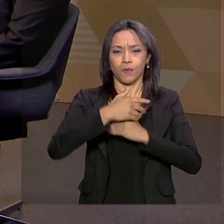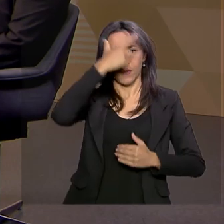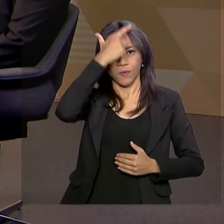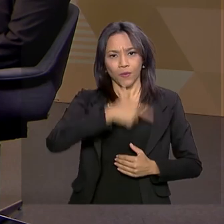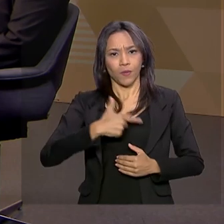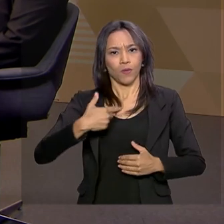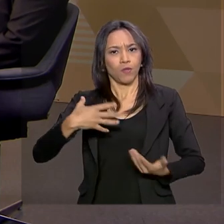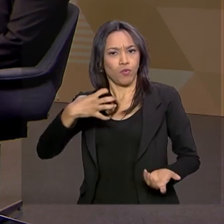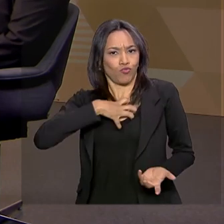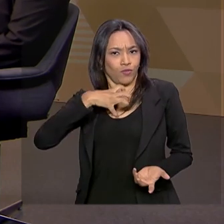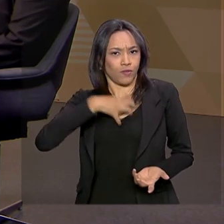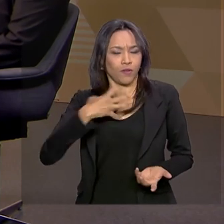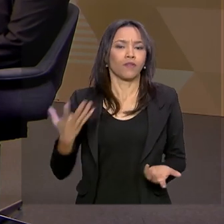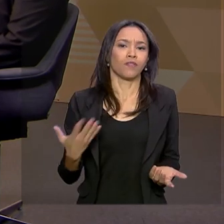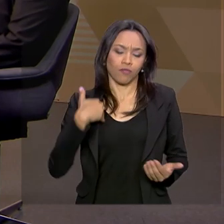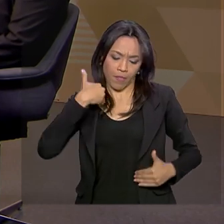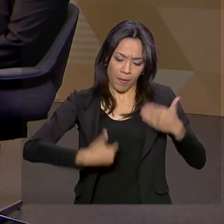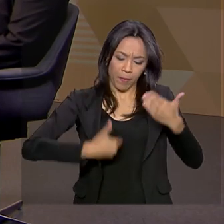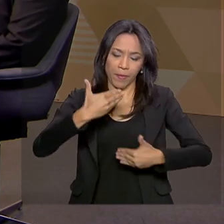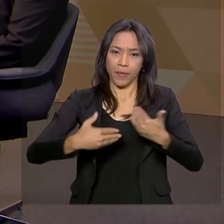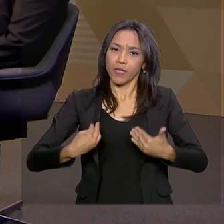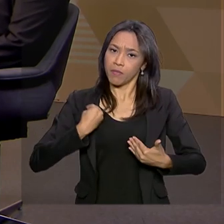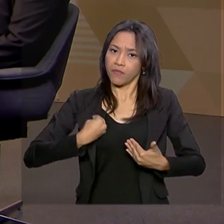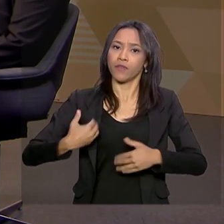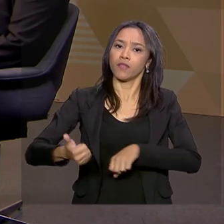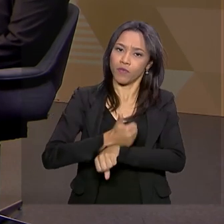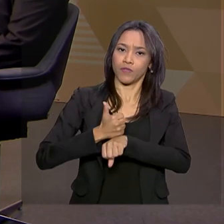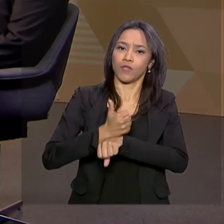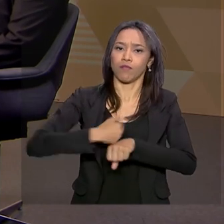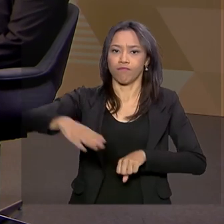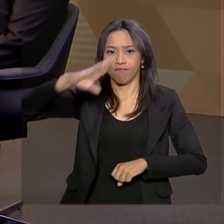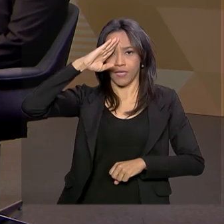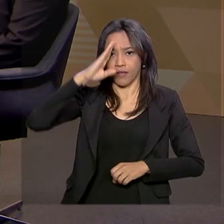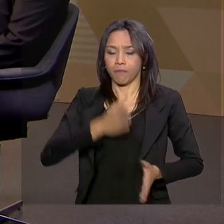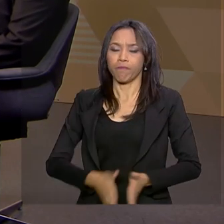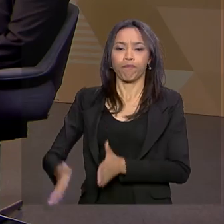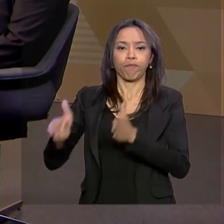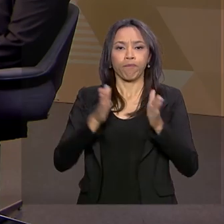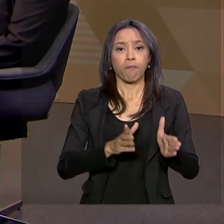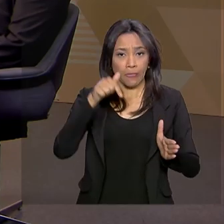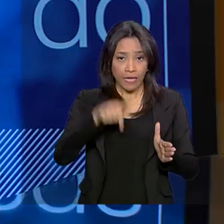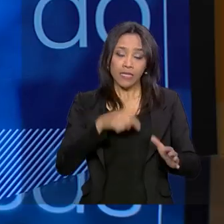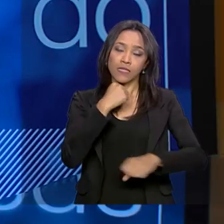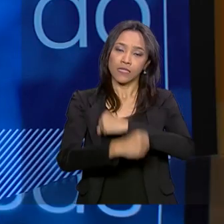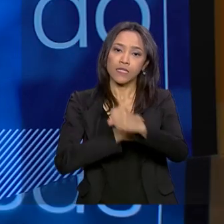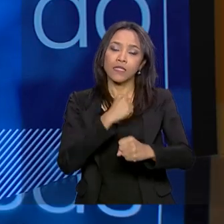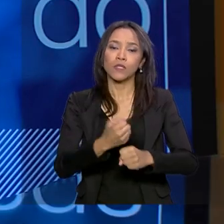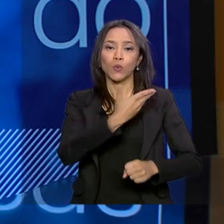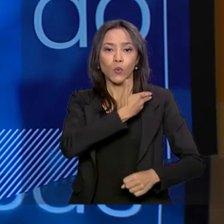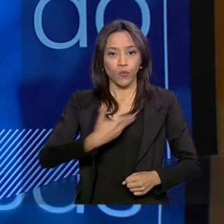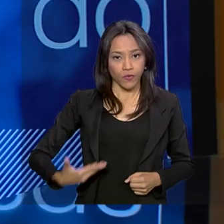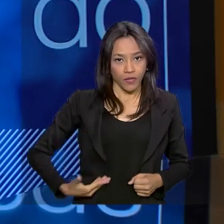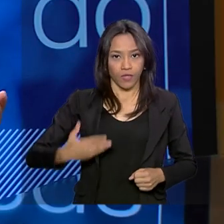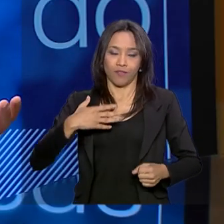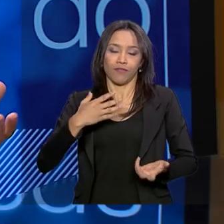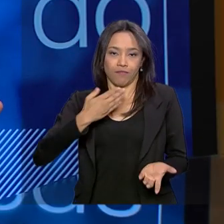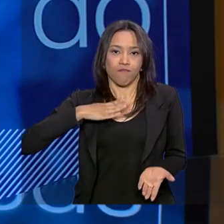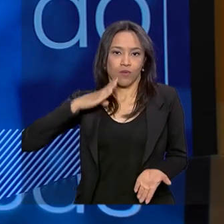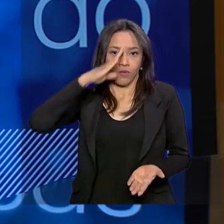minha personalidade e da minha carreira militar. Neste ano, no governo do presidente Jair Bolsonaro, o Ministério do Esporte